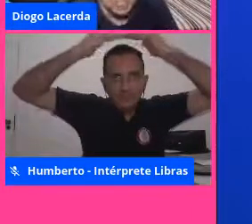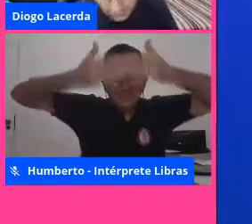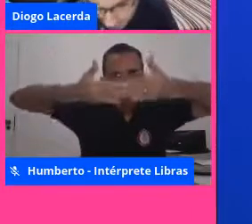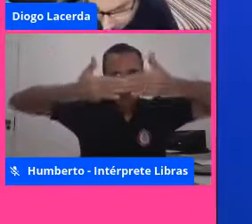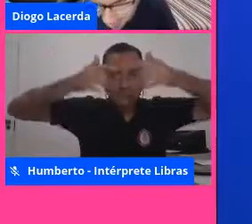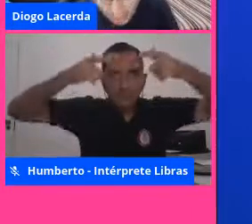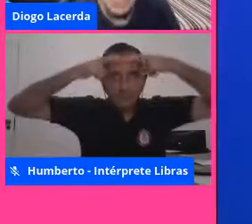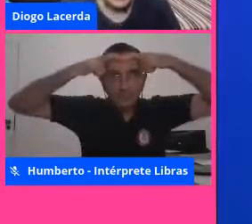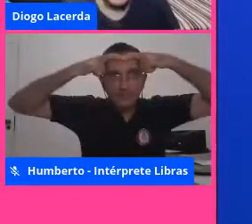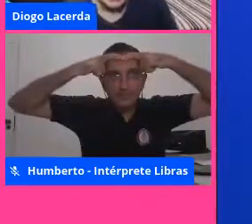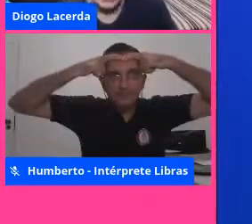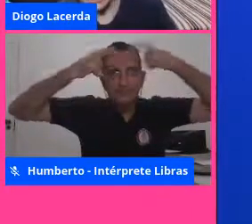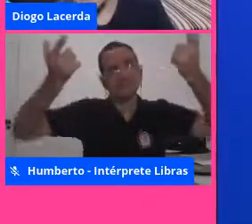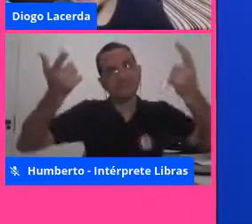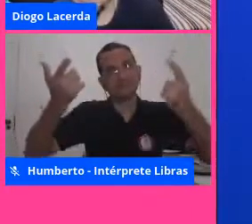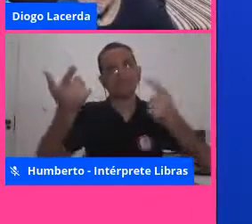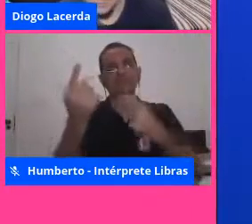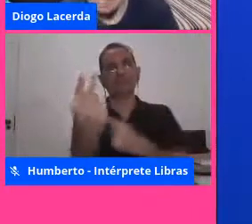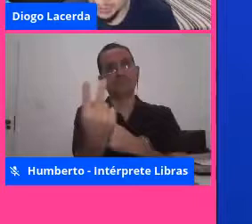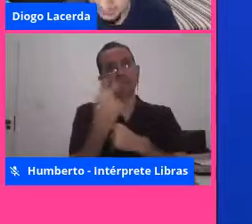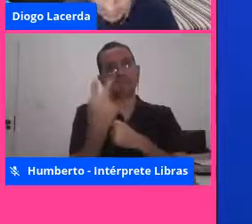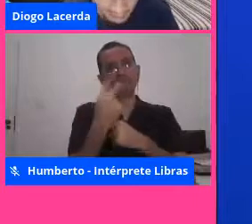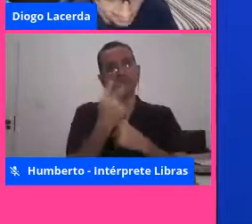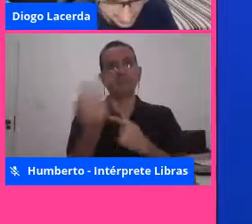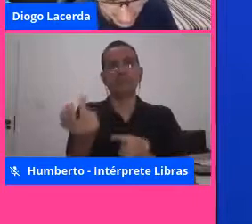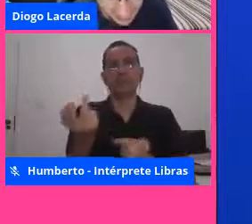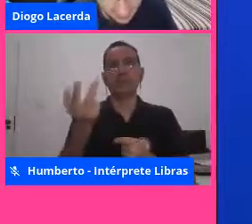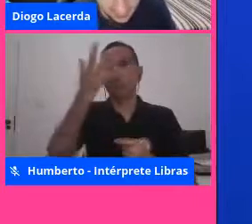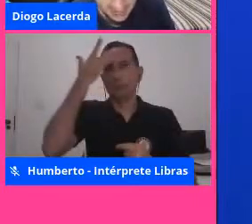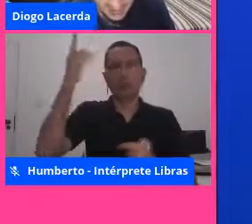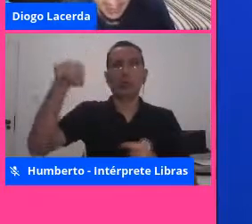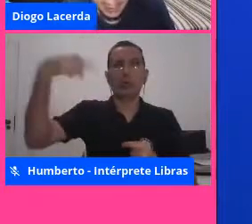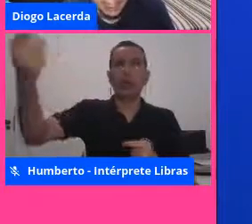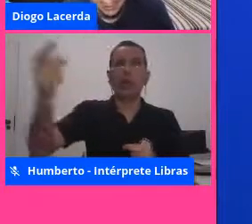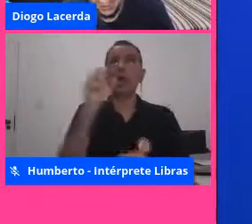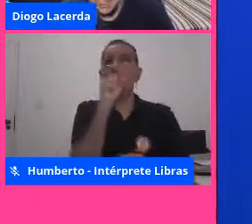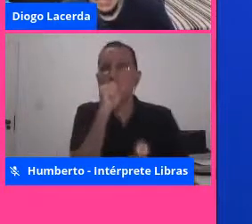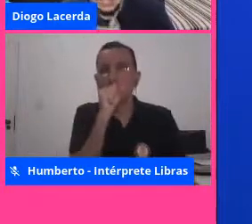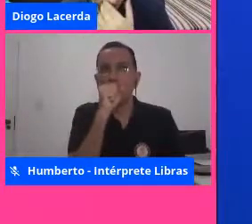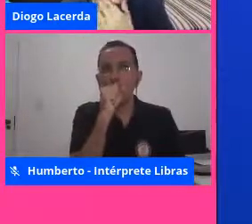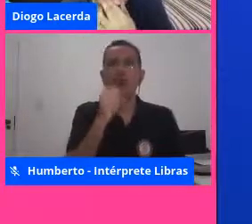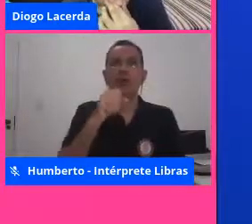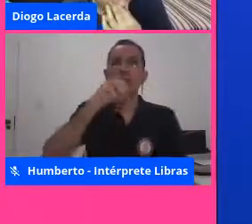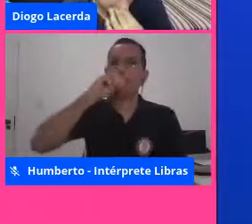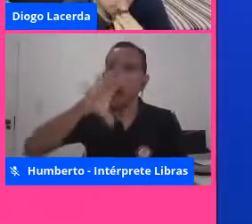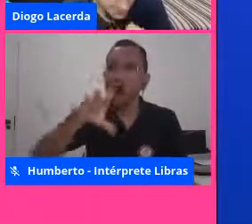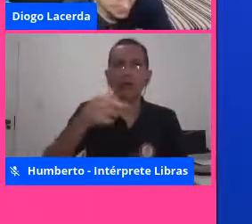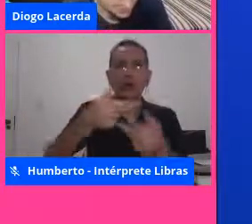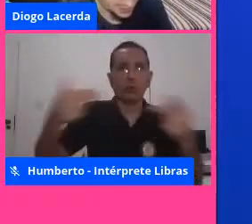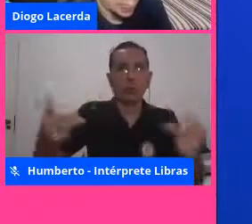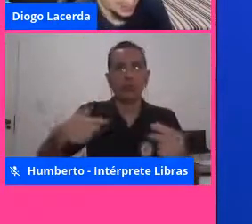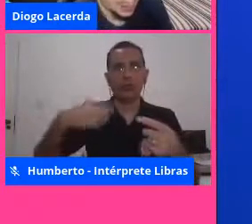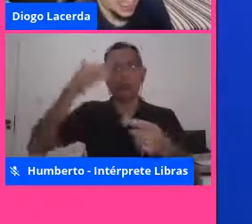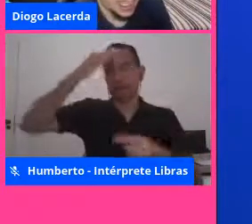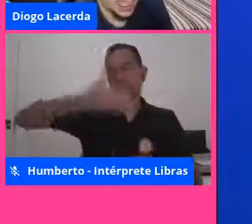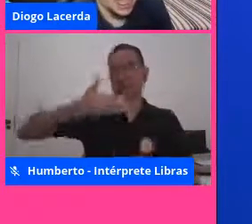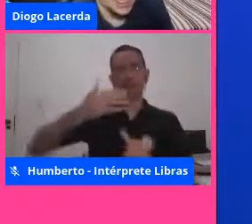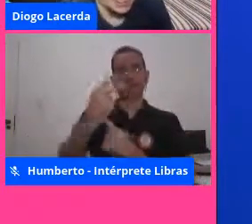você de possíveis gotículas de espirro ou de saliva. Inclusive, a gente tem uma